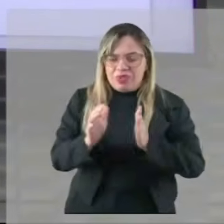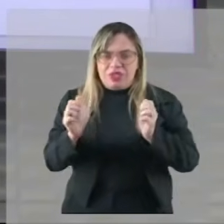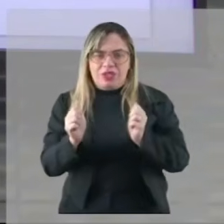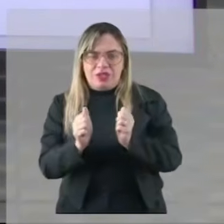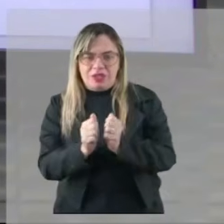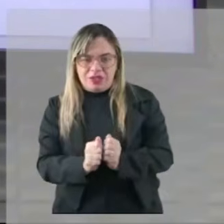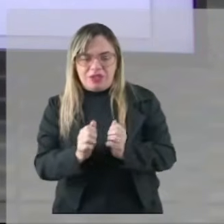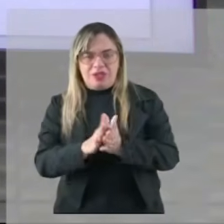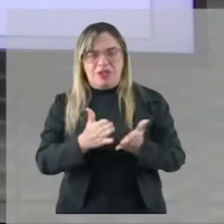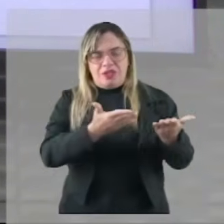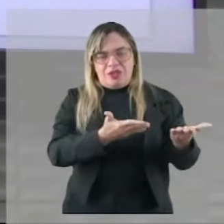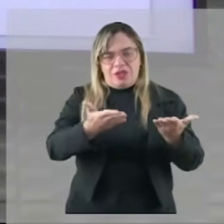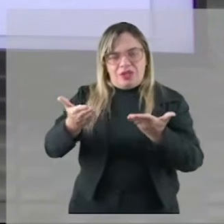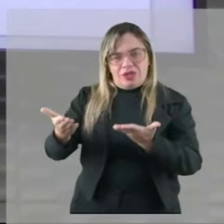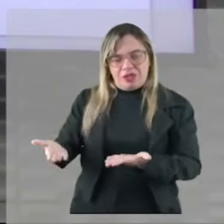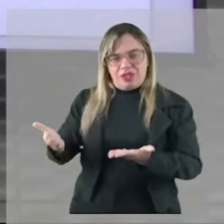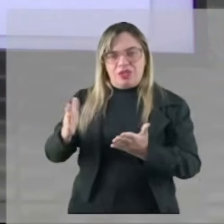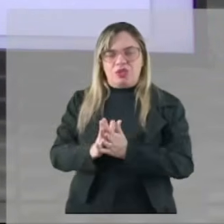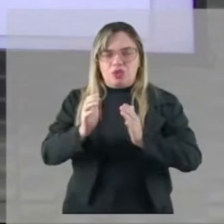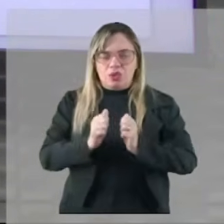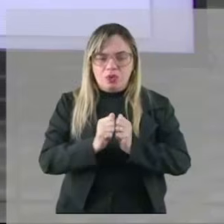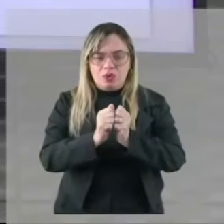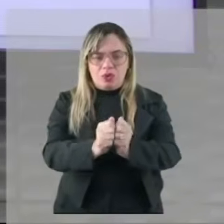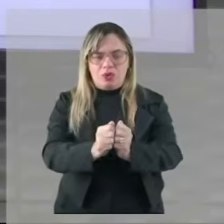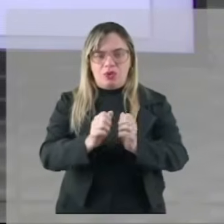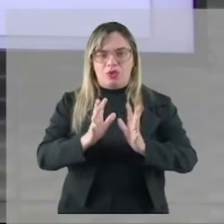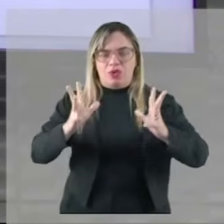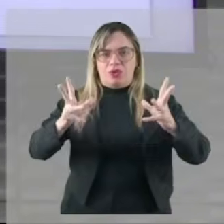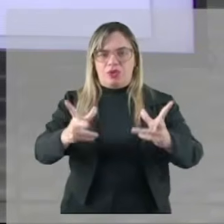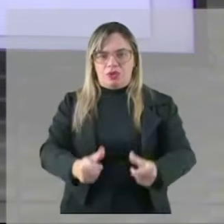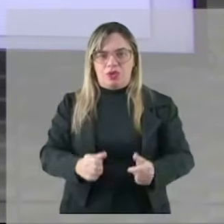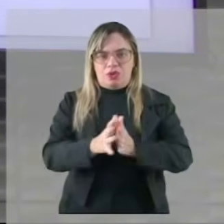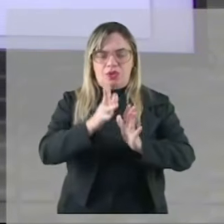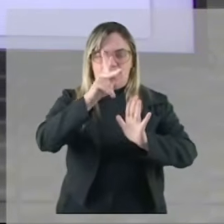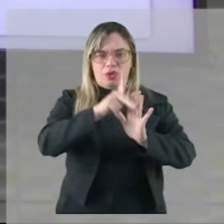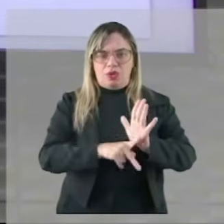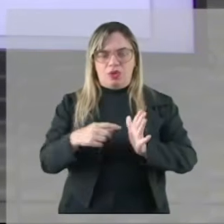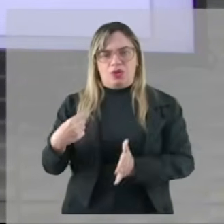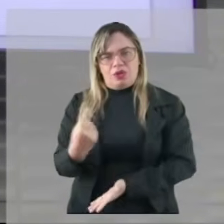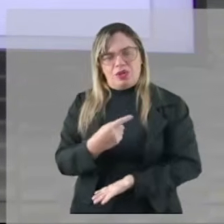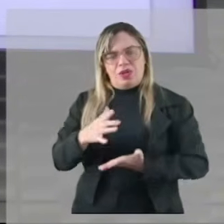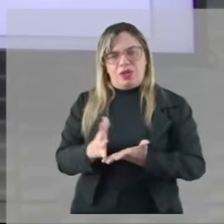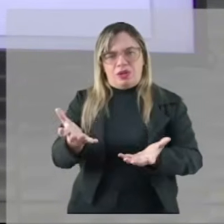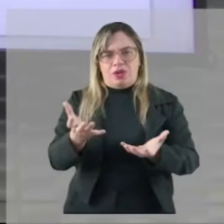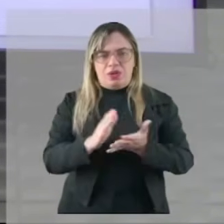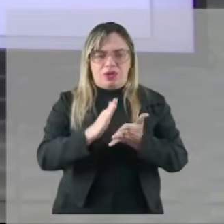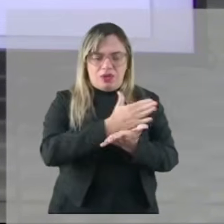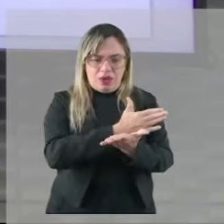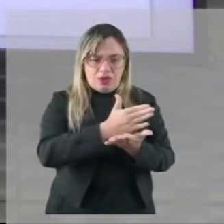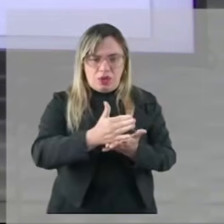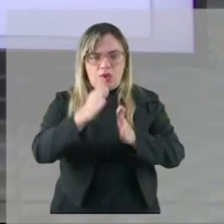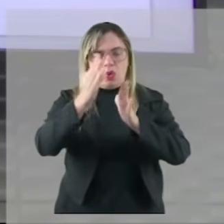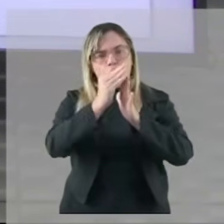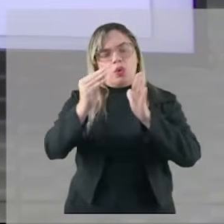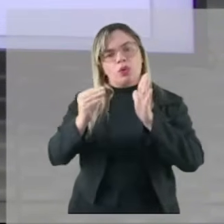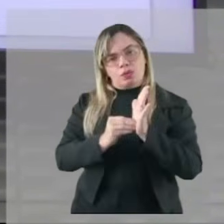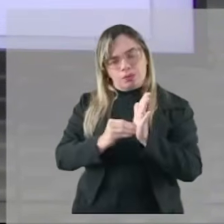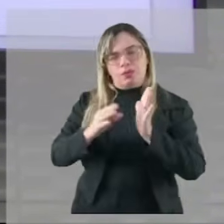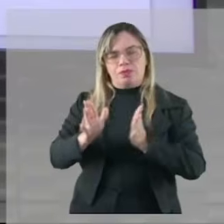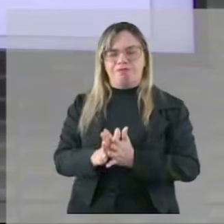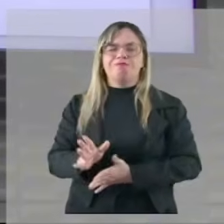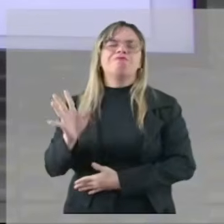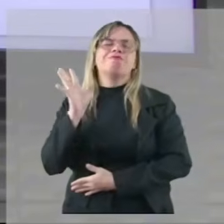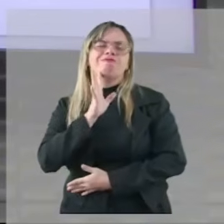você é meu convidado para acompanhar todo o nosso projeto. E eu quero começar aqui o nosso conteúdo, tá legal? Então